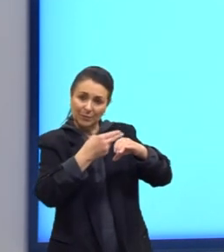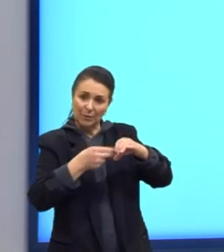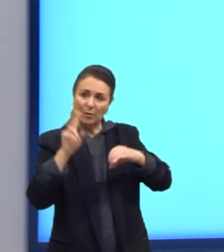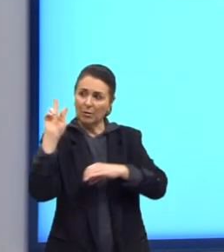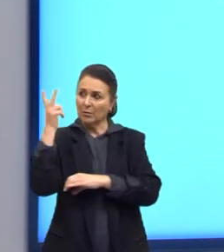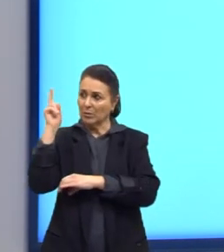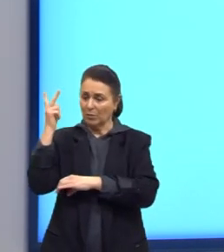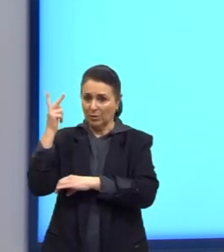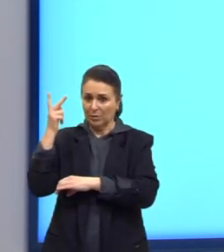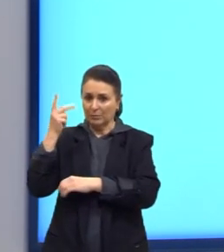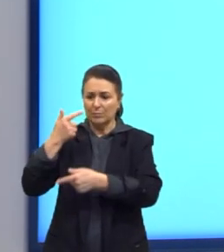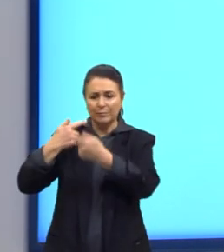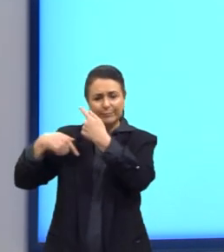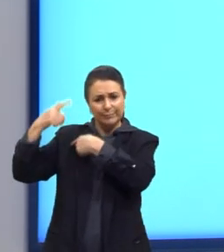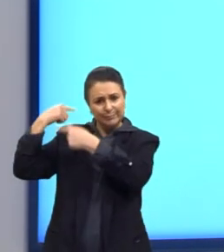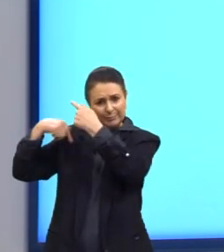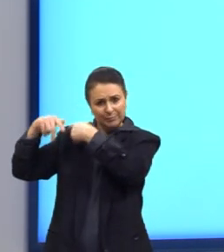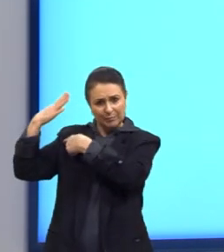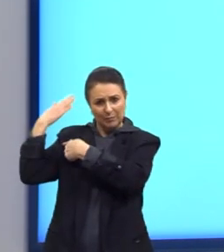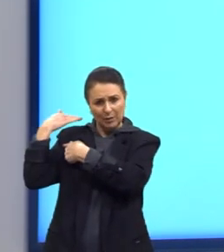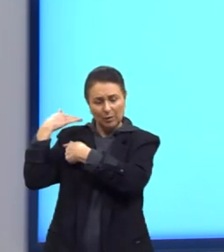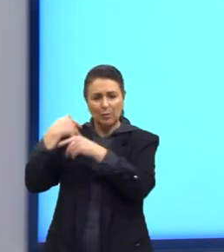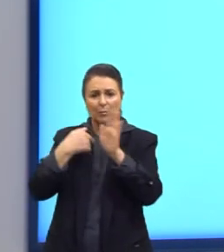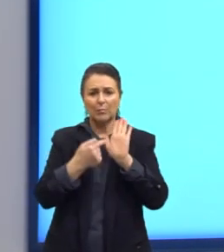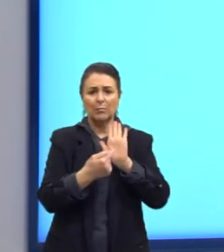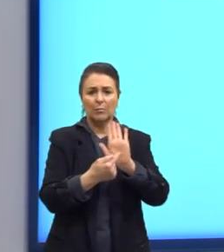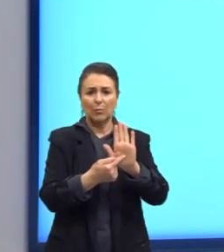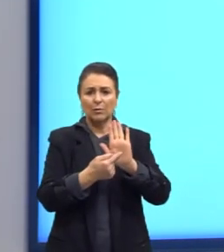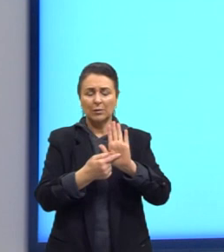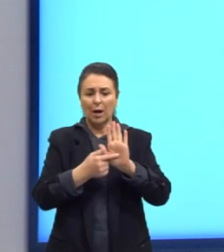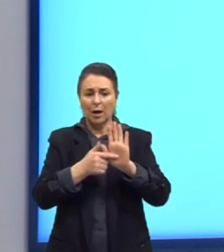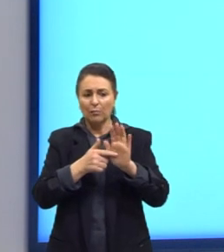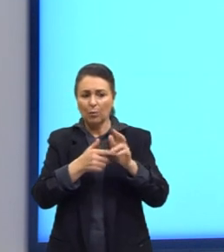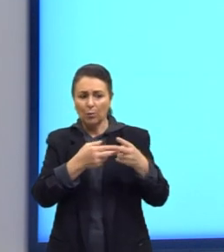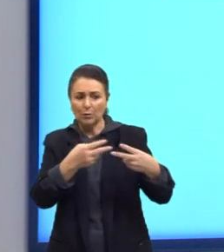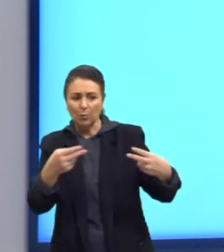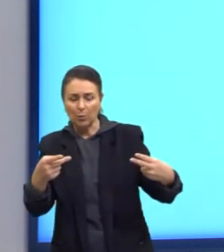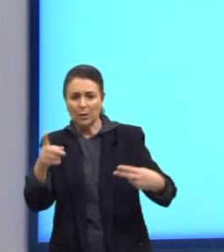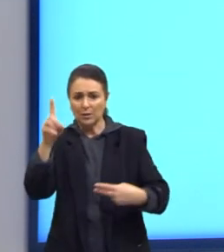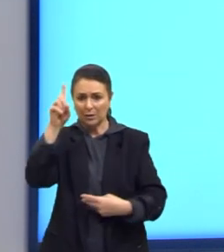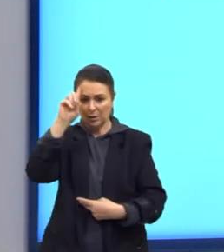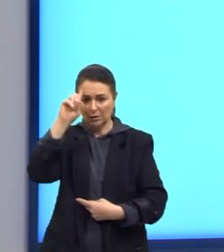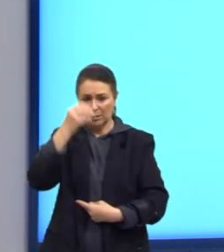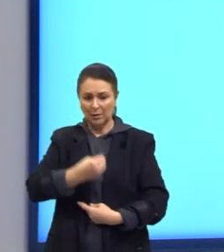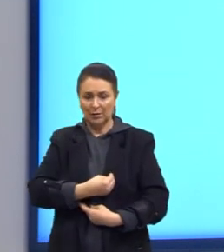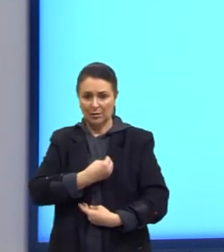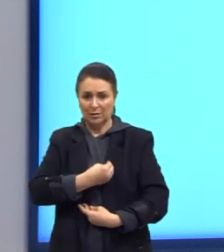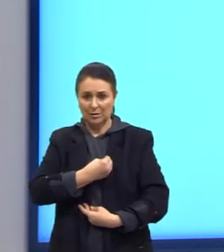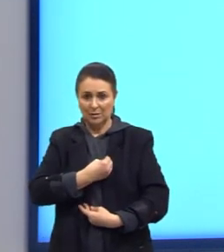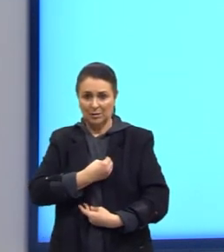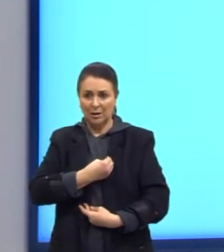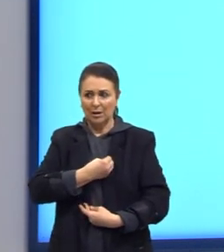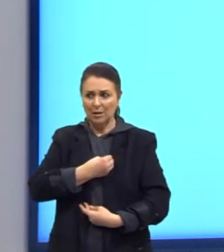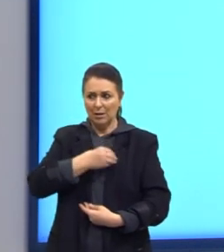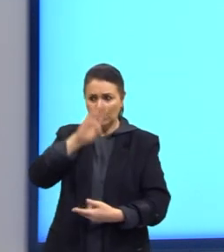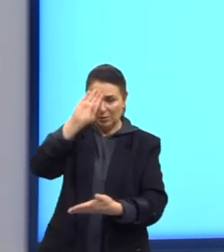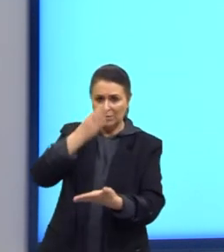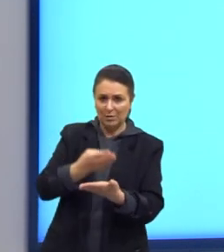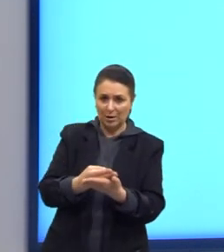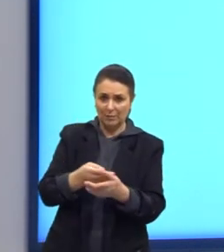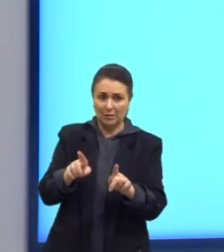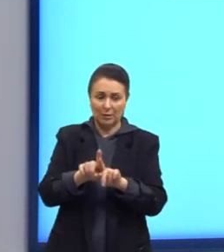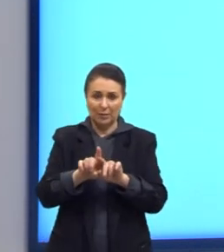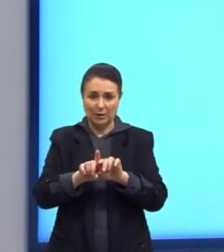nossos ancestrais retratavam seu entorno seu cotidiano suas crenças o achado